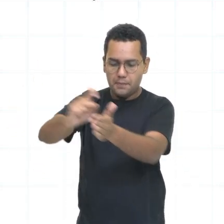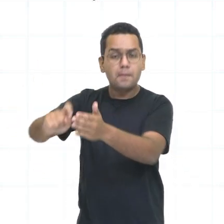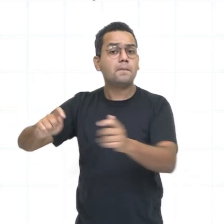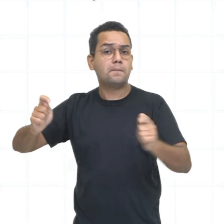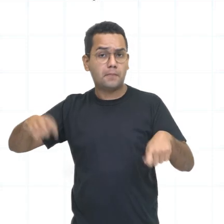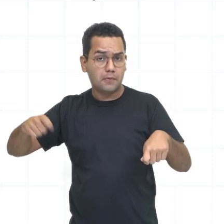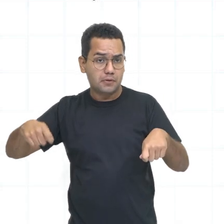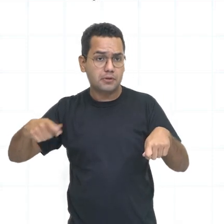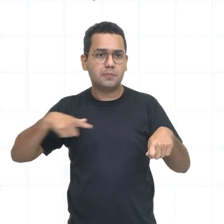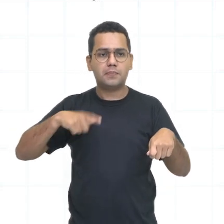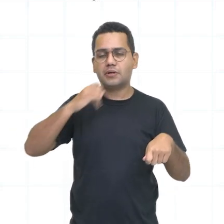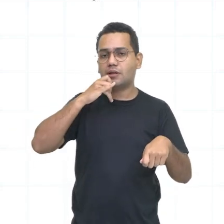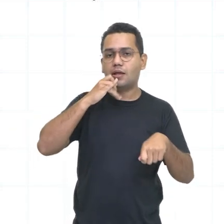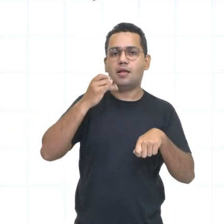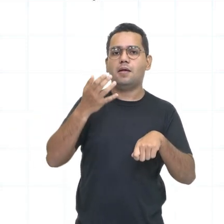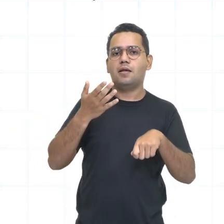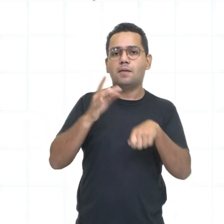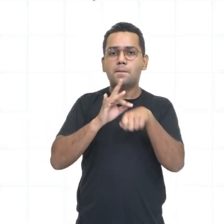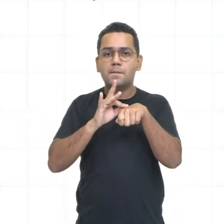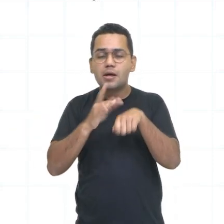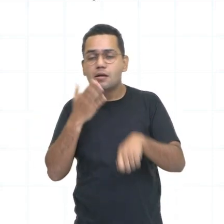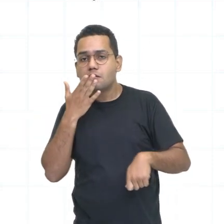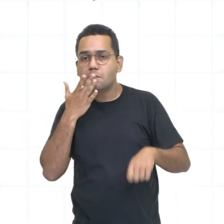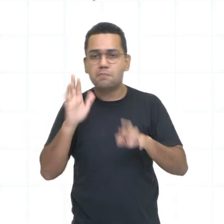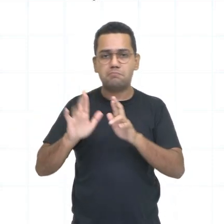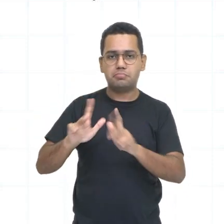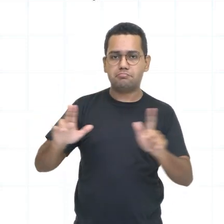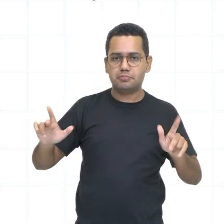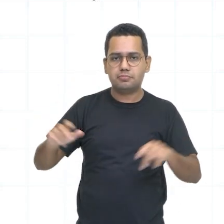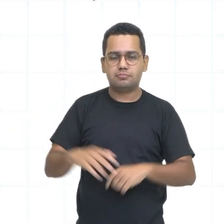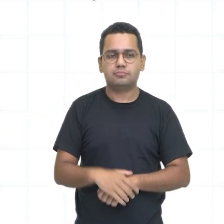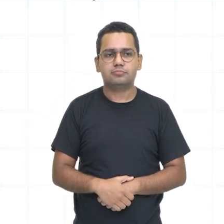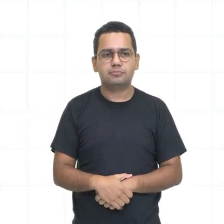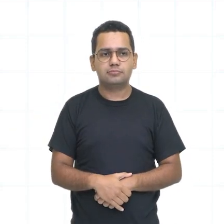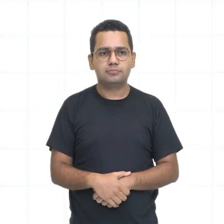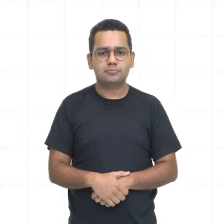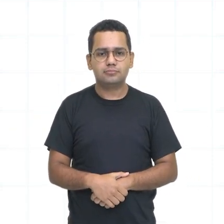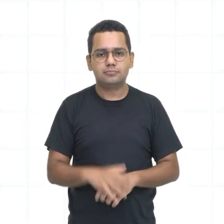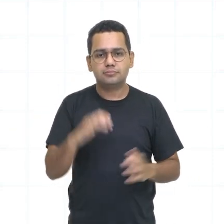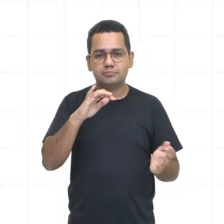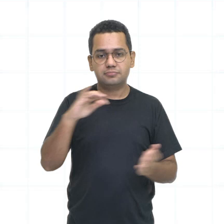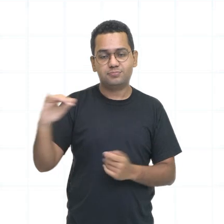com figuras geométricas. E a gente vai mostrar uma obra para vocês